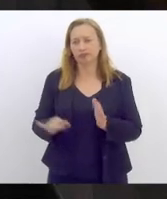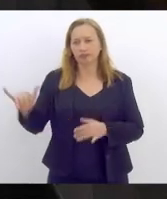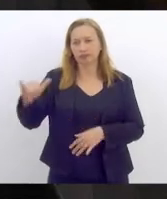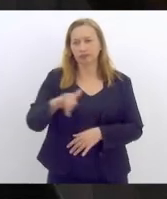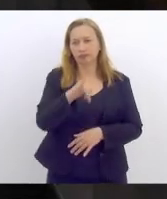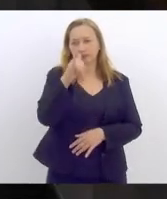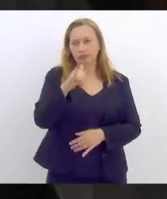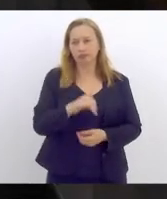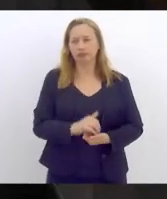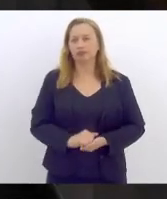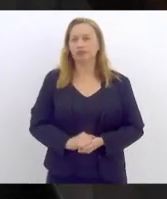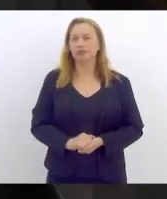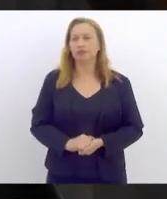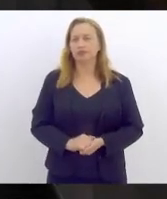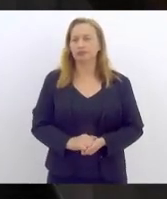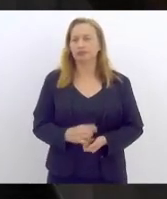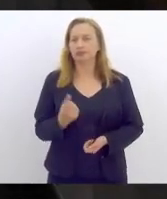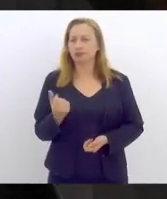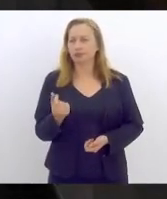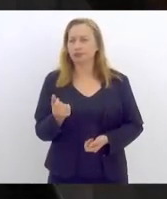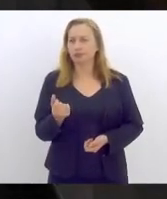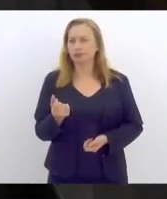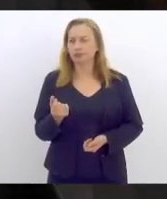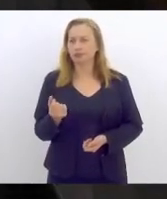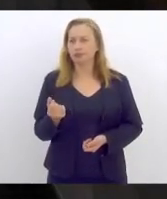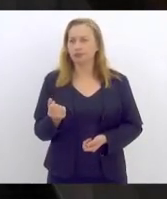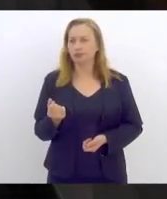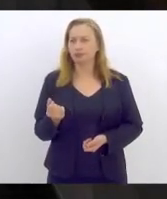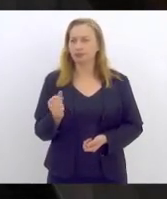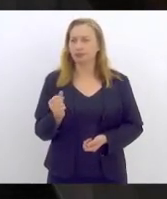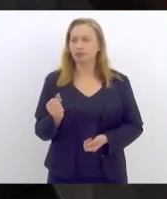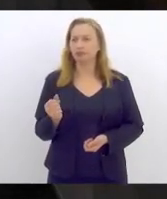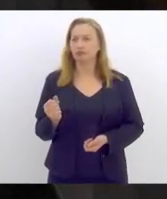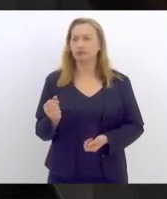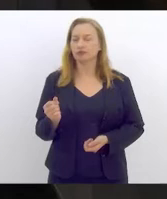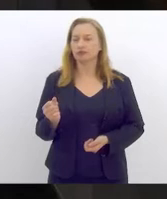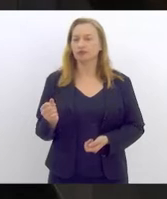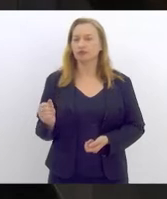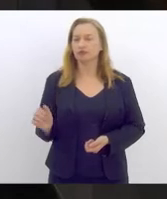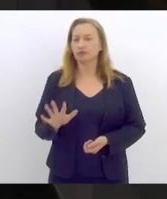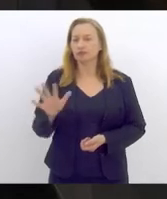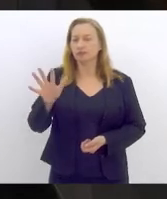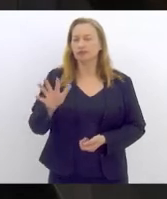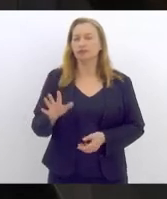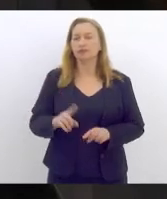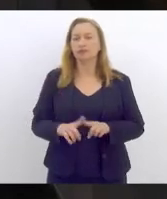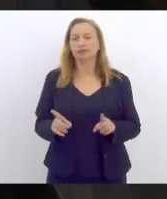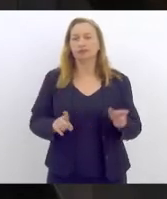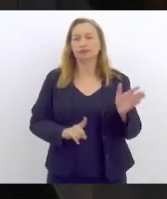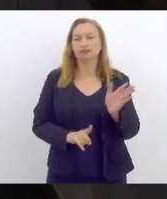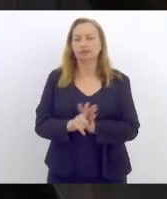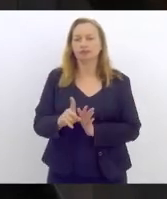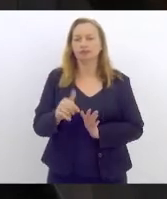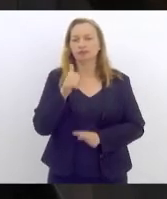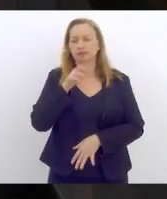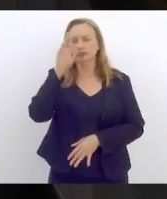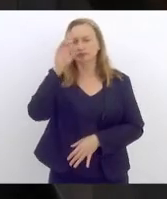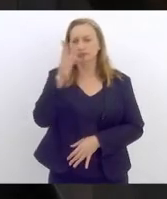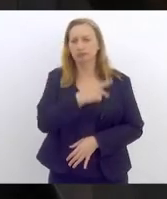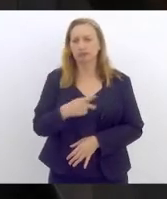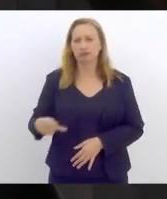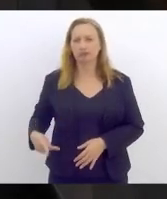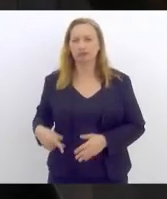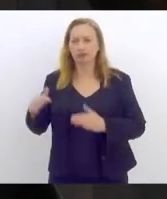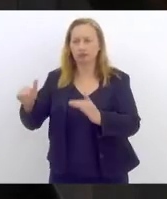que as suas tarefas já estão pela hora da morte mas eu pergunto a você